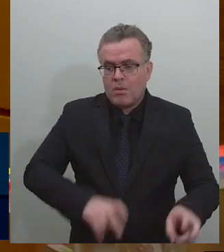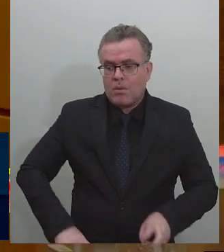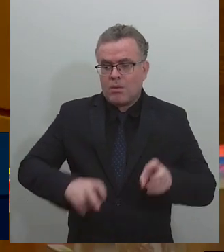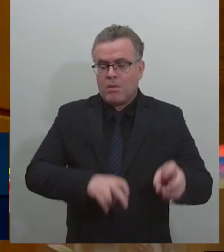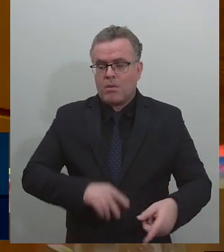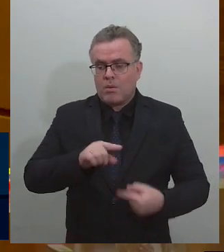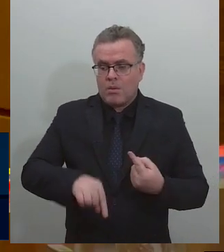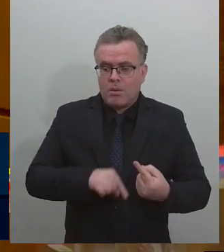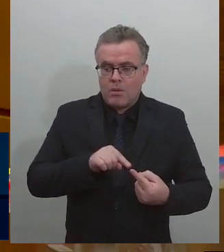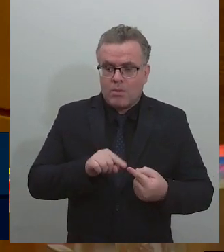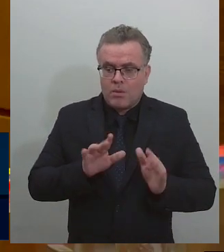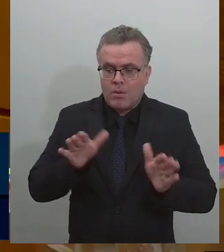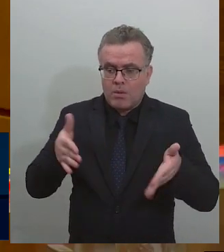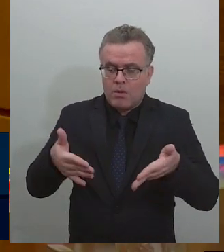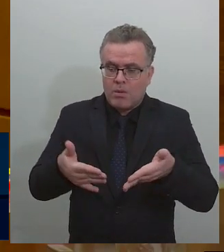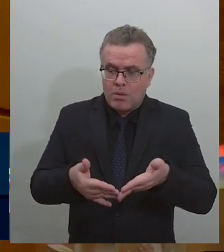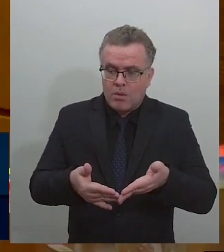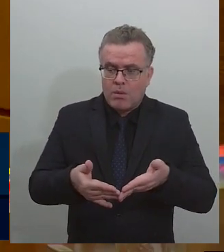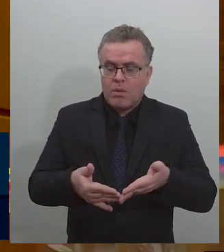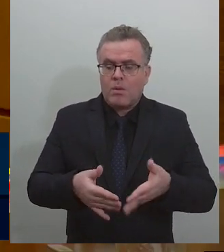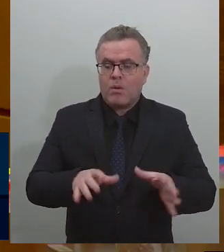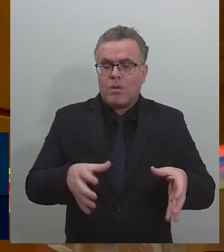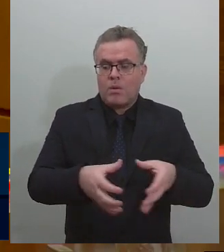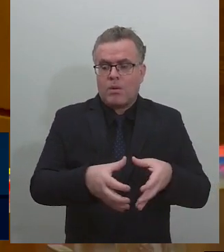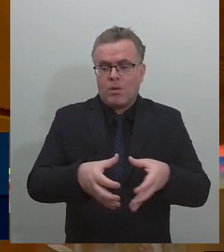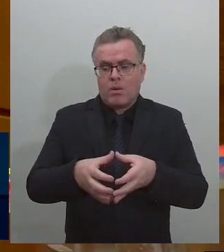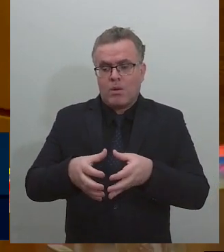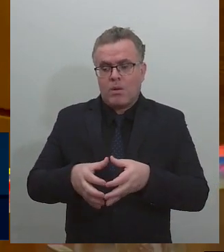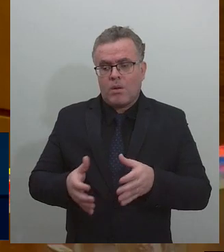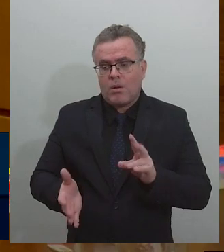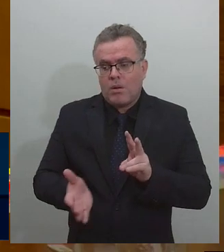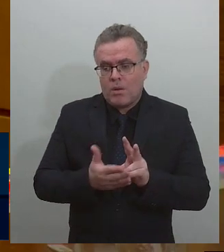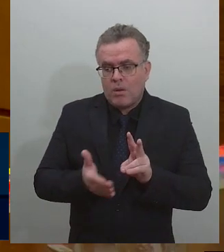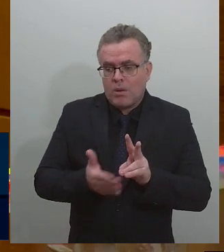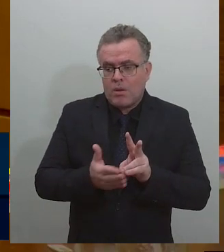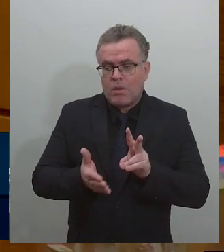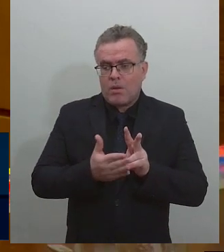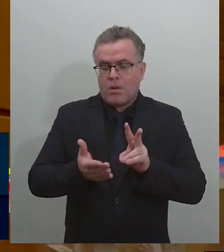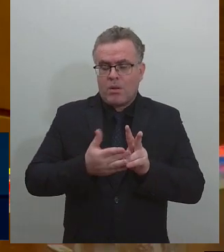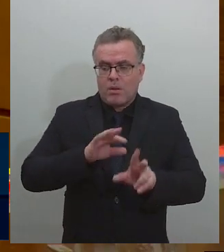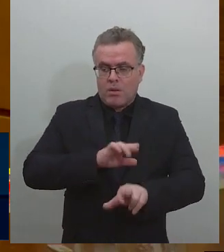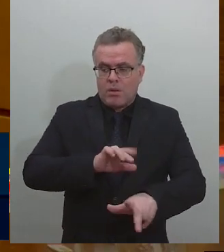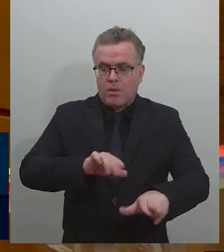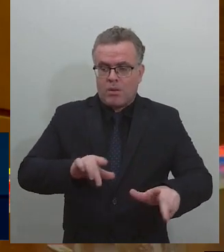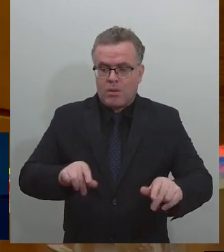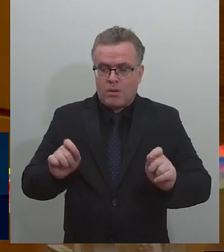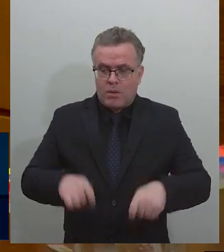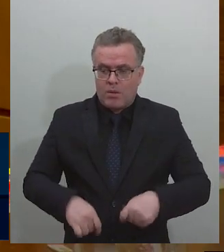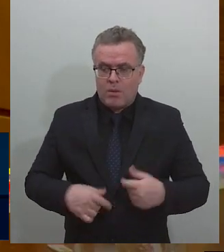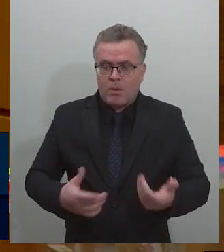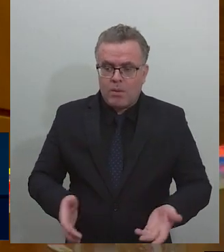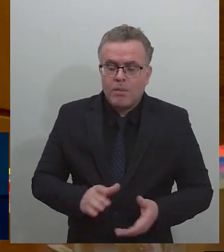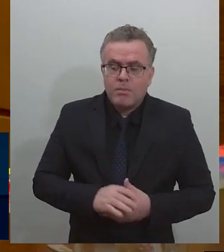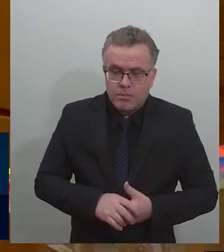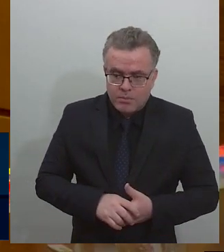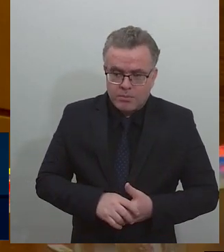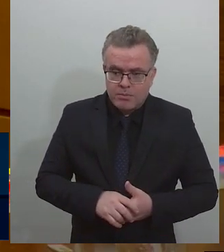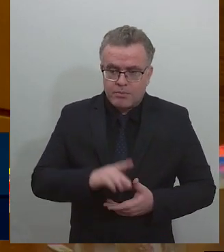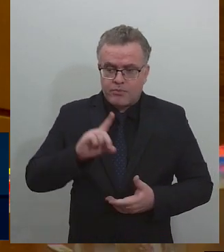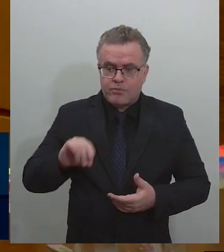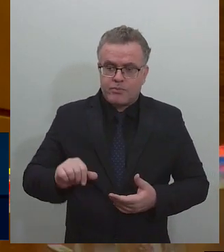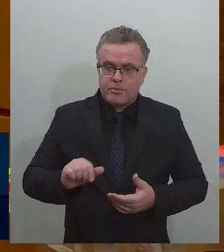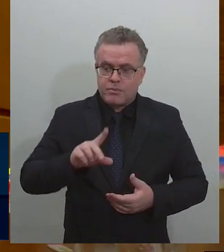Tradicionais, Cariri Chocó, Fucaxós e o MST. No dia 4 de agosto, a partir